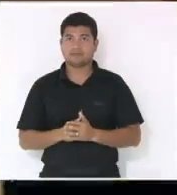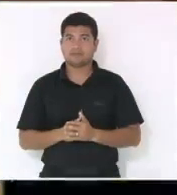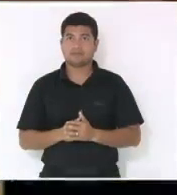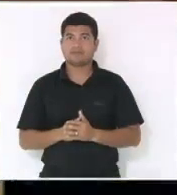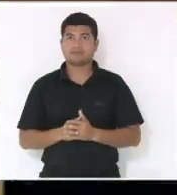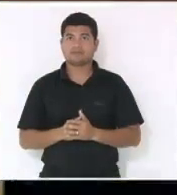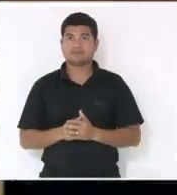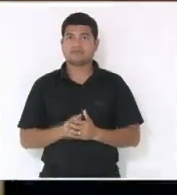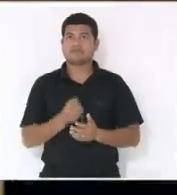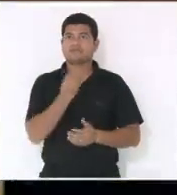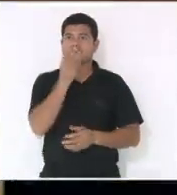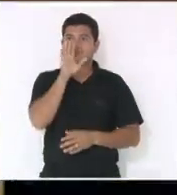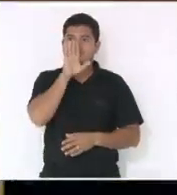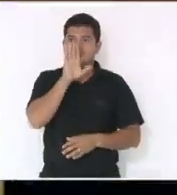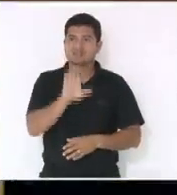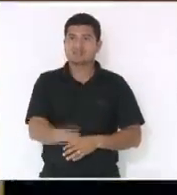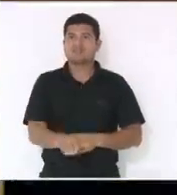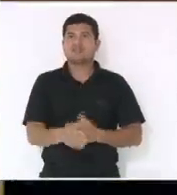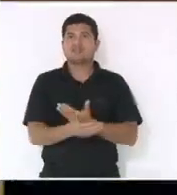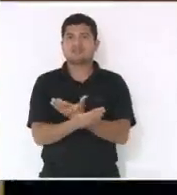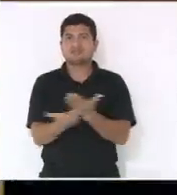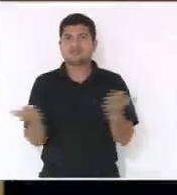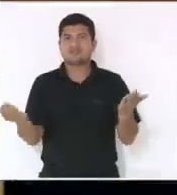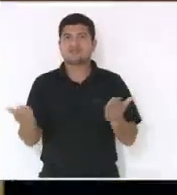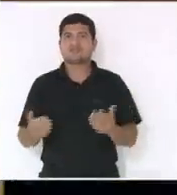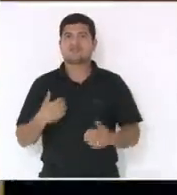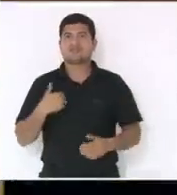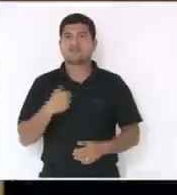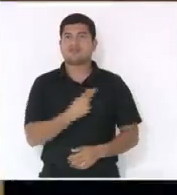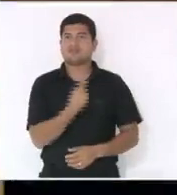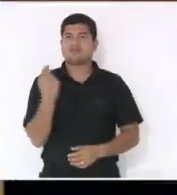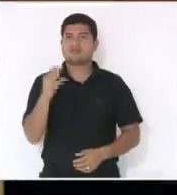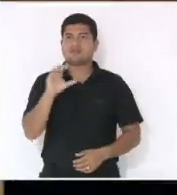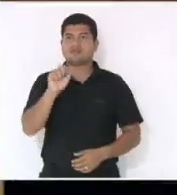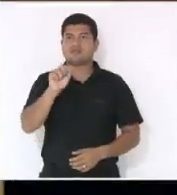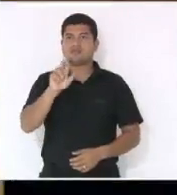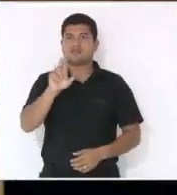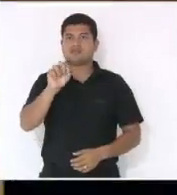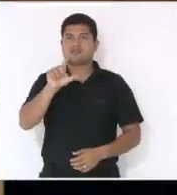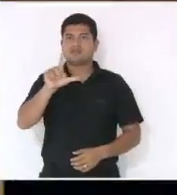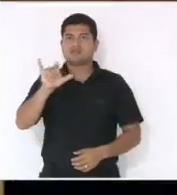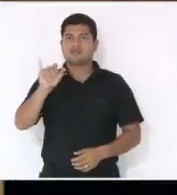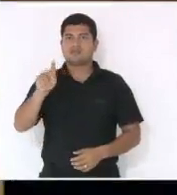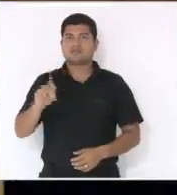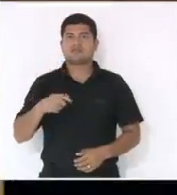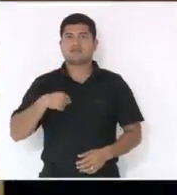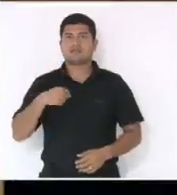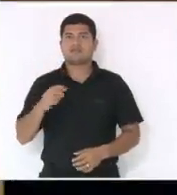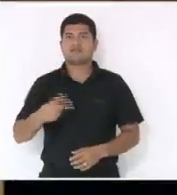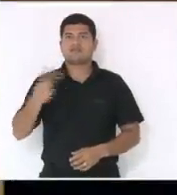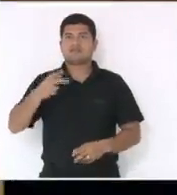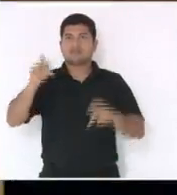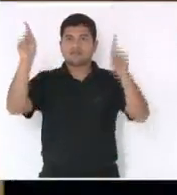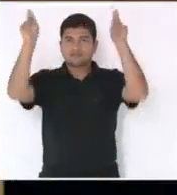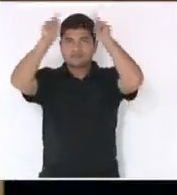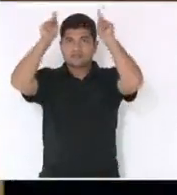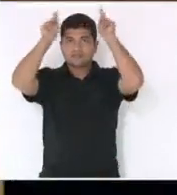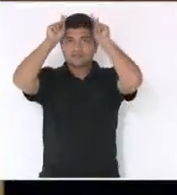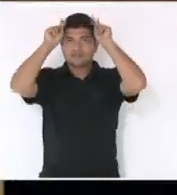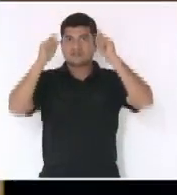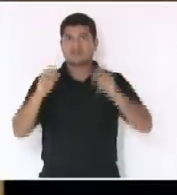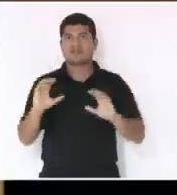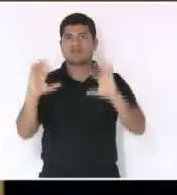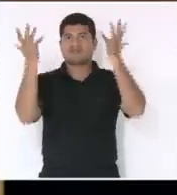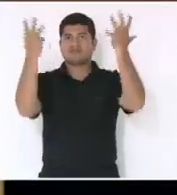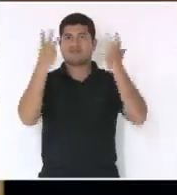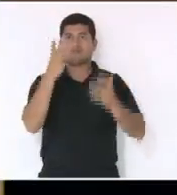Olá, uma boa tarde a todos. Meu nome é Caroline Secato e eu sou a segunda princesa da 30ª Festa Nacional do Pinhão. Desde já eu